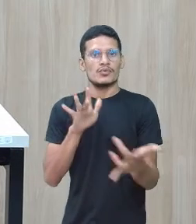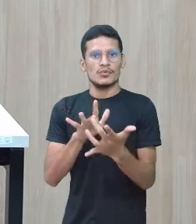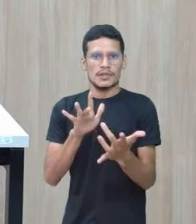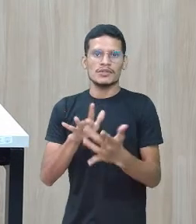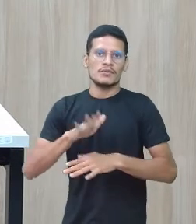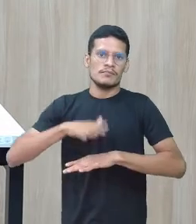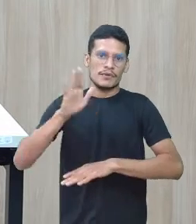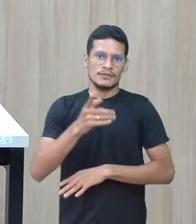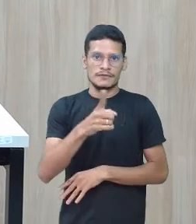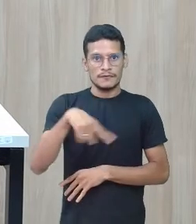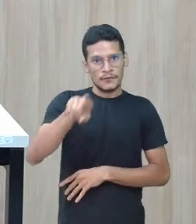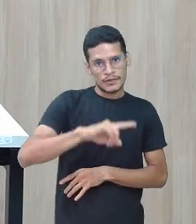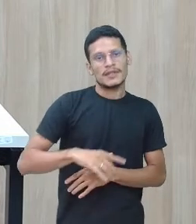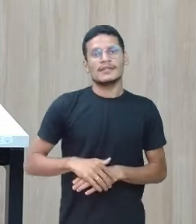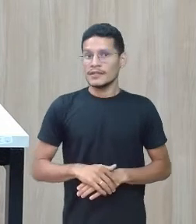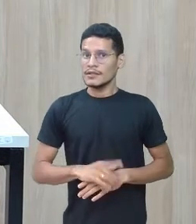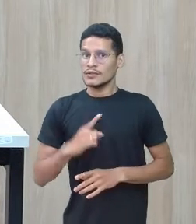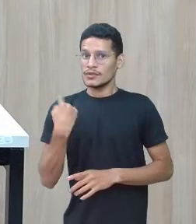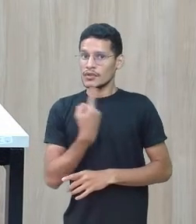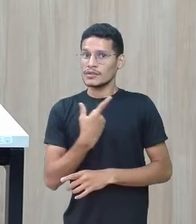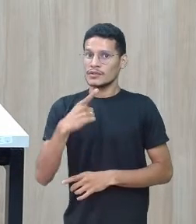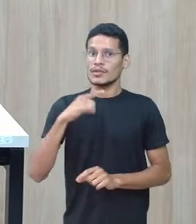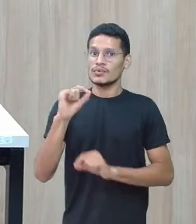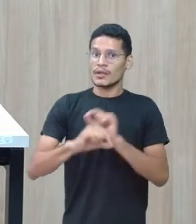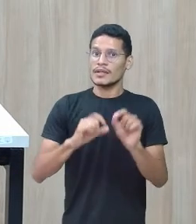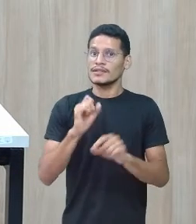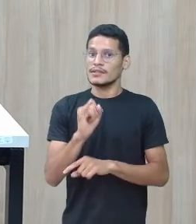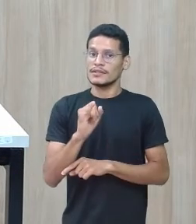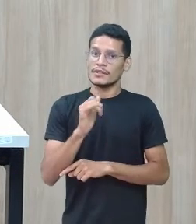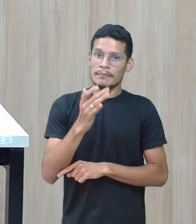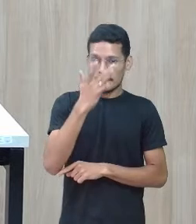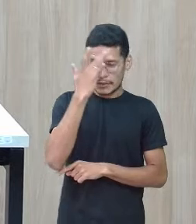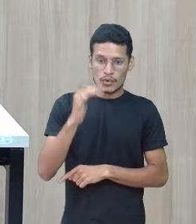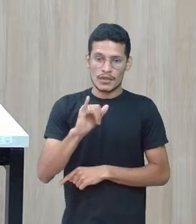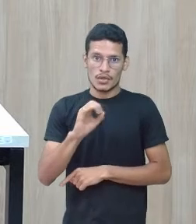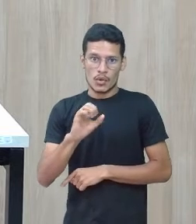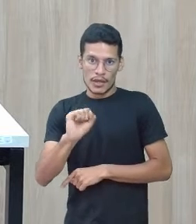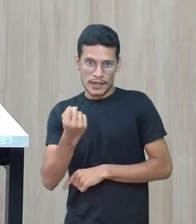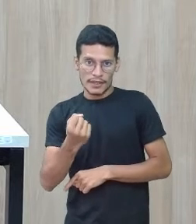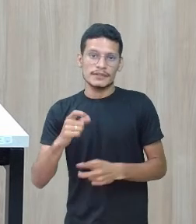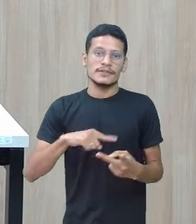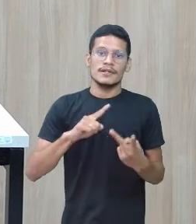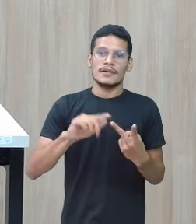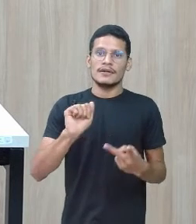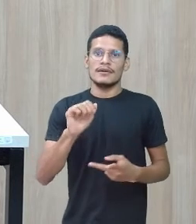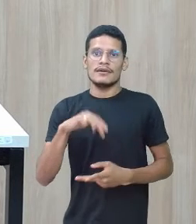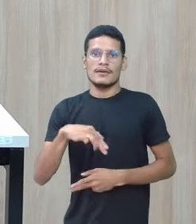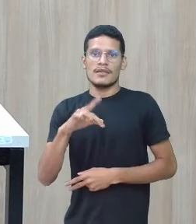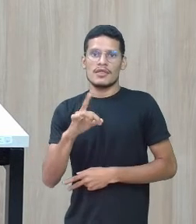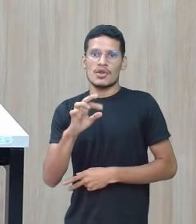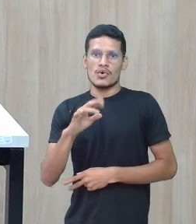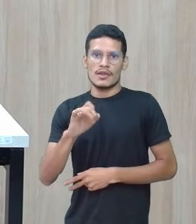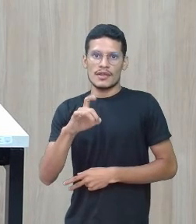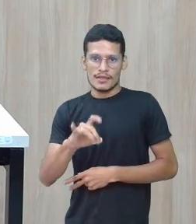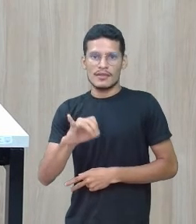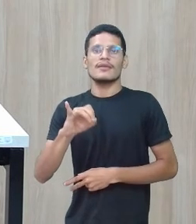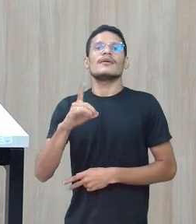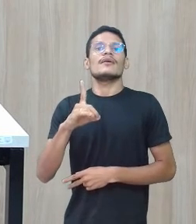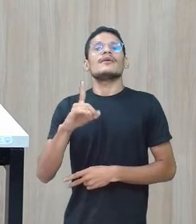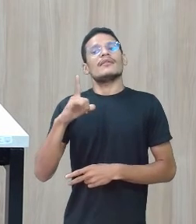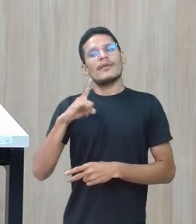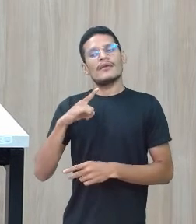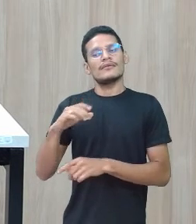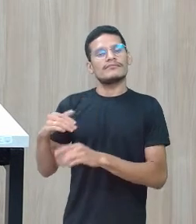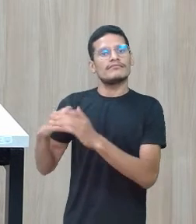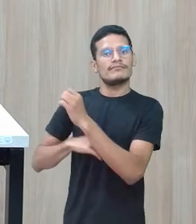de vocês. Então, nós temos aí quem tem celular iOS, quem tem celular Android, está aí o QR Code na